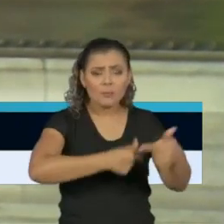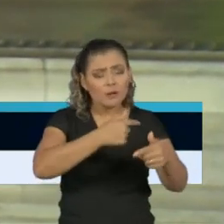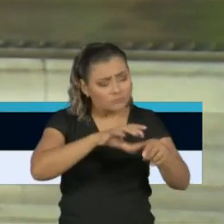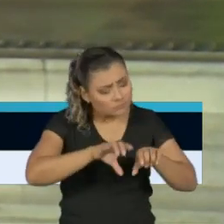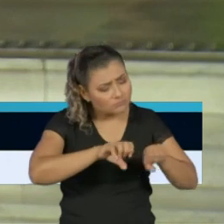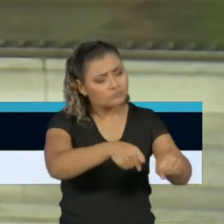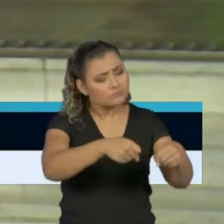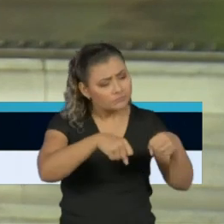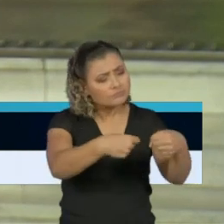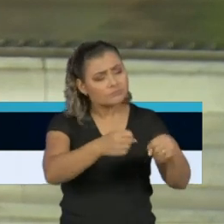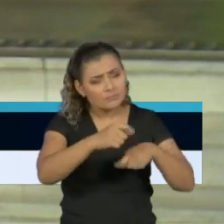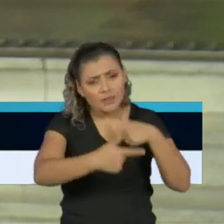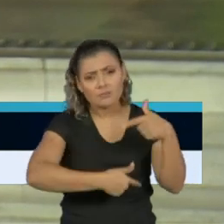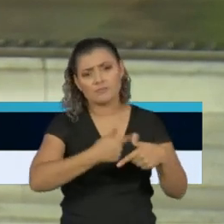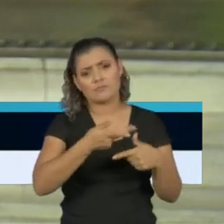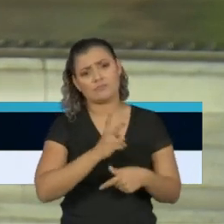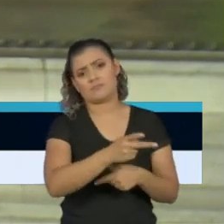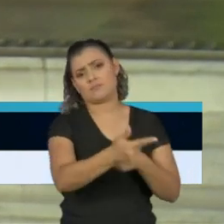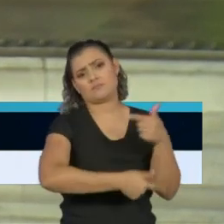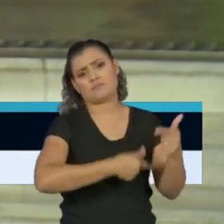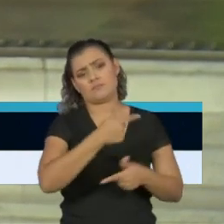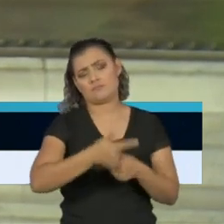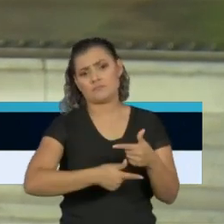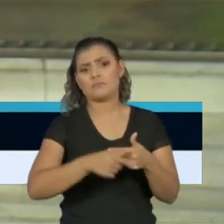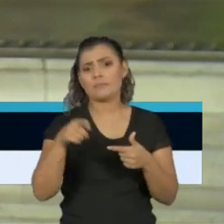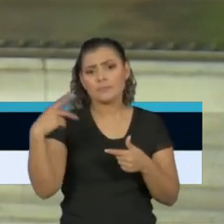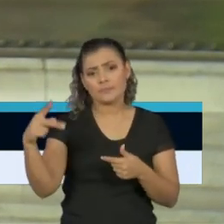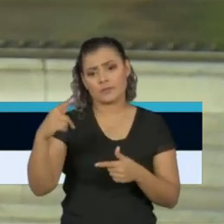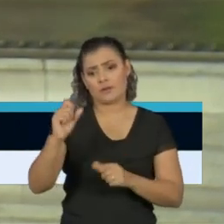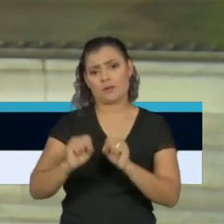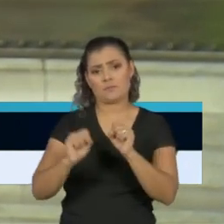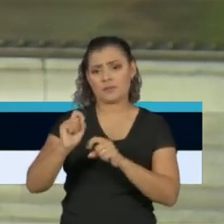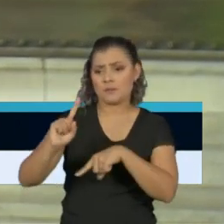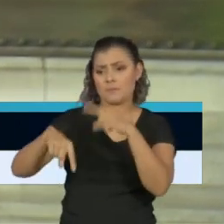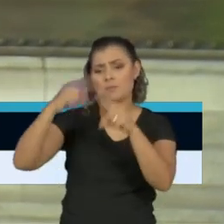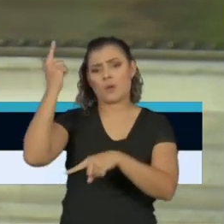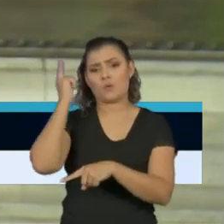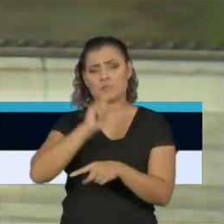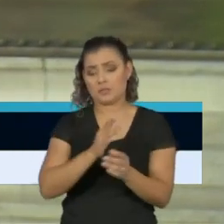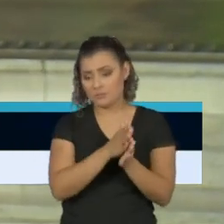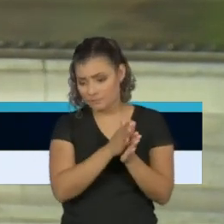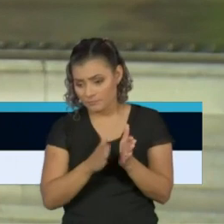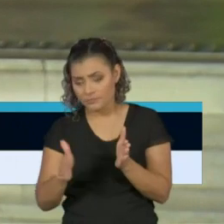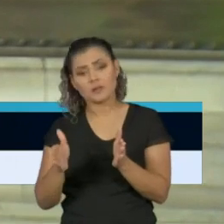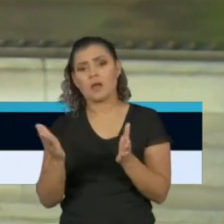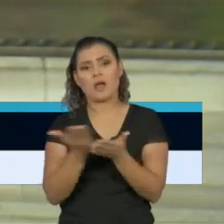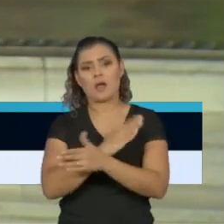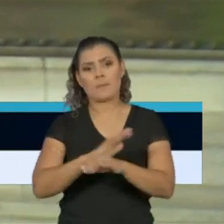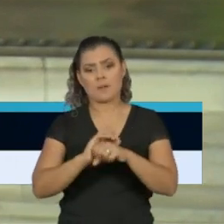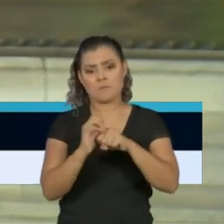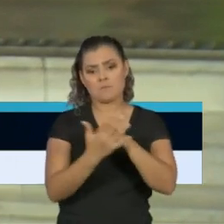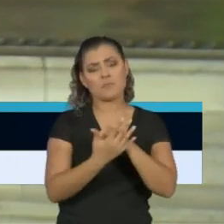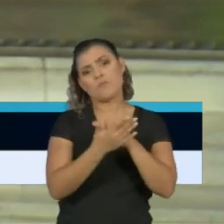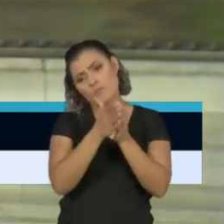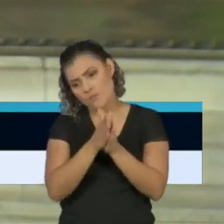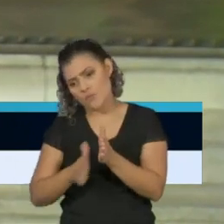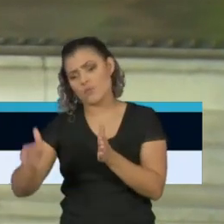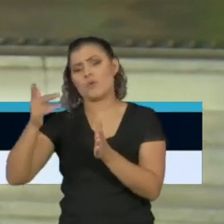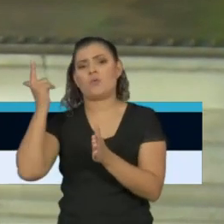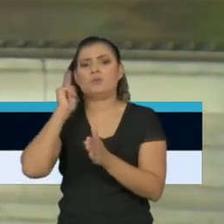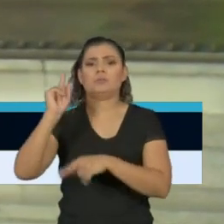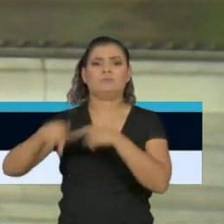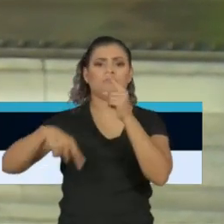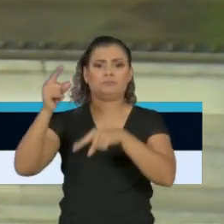destes colaboradores, para o sucesso da sua empresa após a crise. Quero aqui, mais